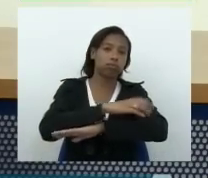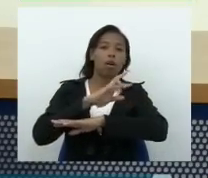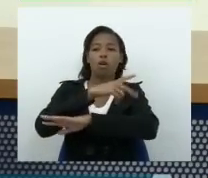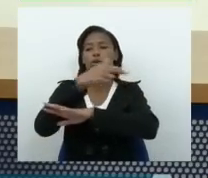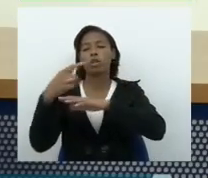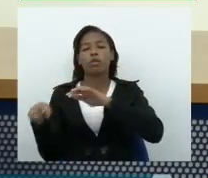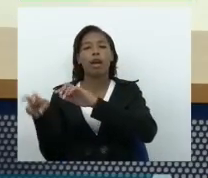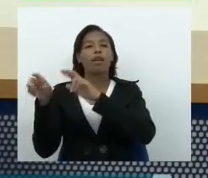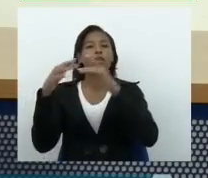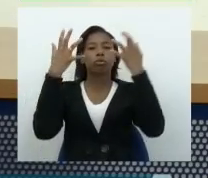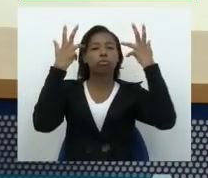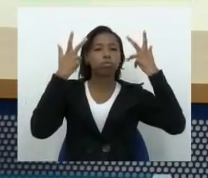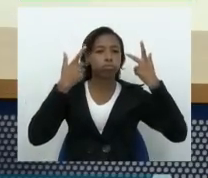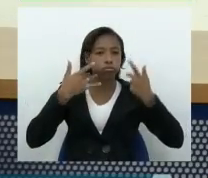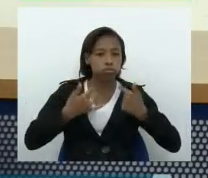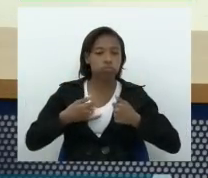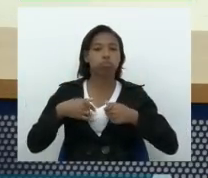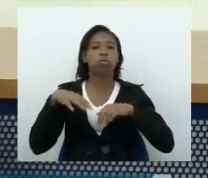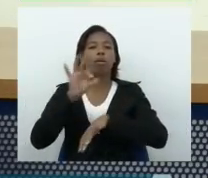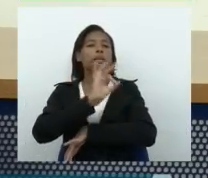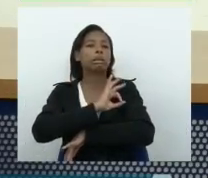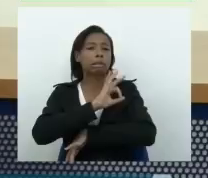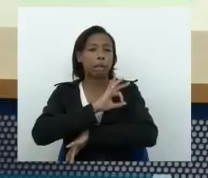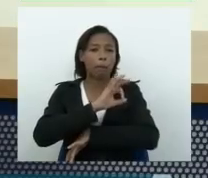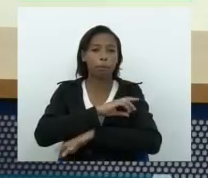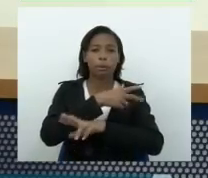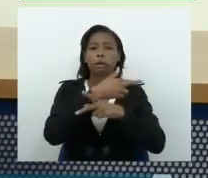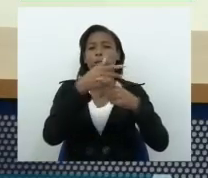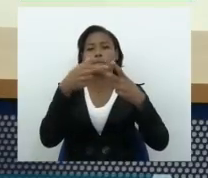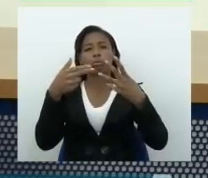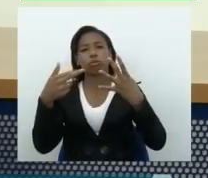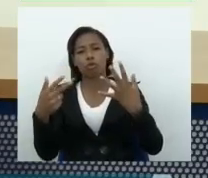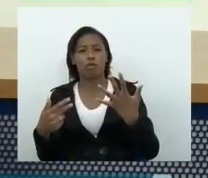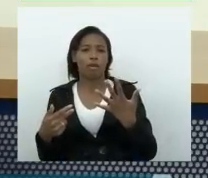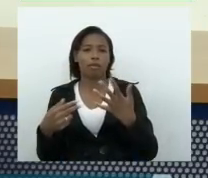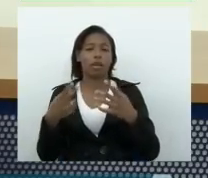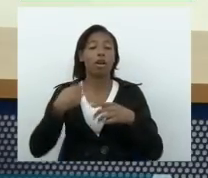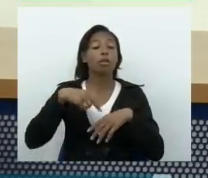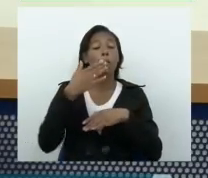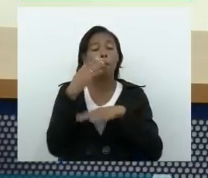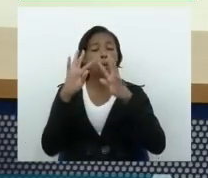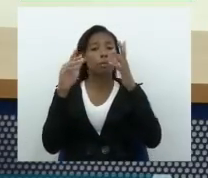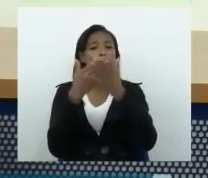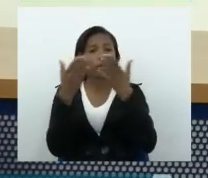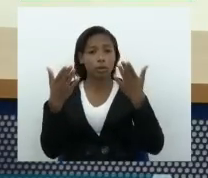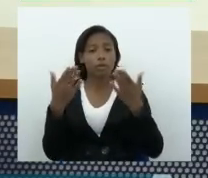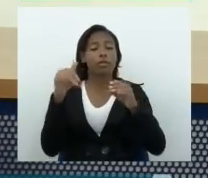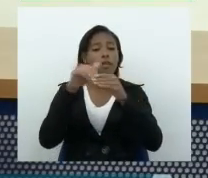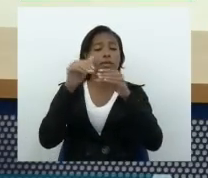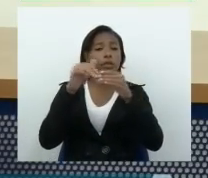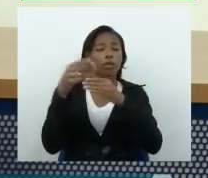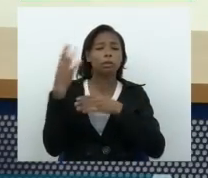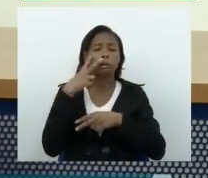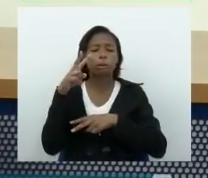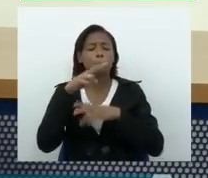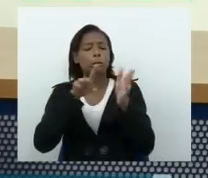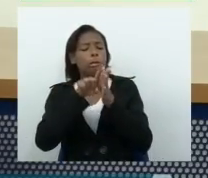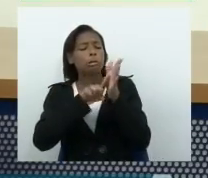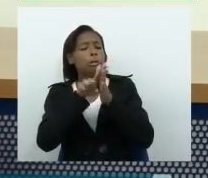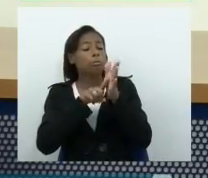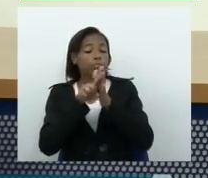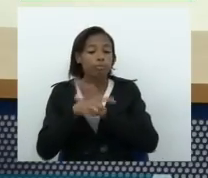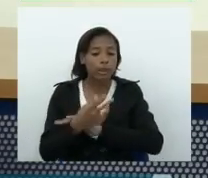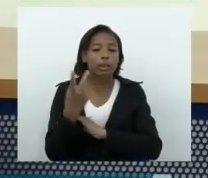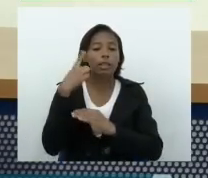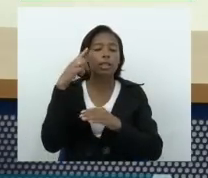como o Zoológico, como a Guarda Municipal e outras mais. Então, eu peço a vocês, eleitores, que analisem os candidatos,